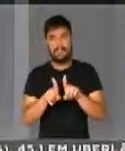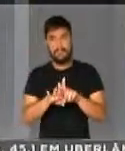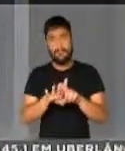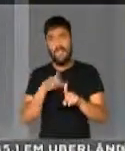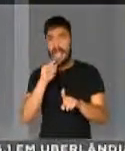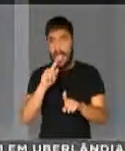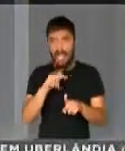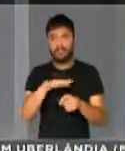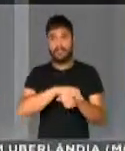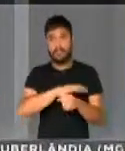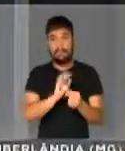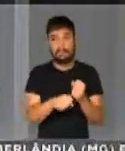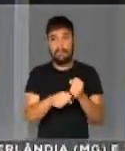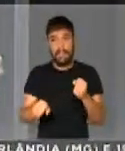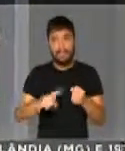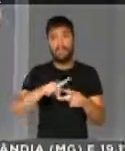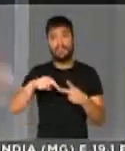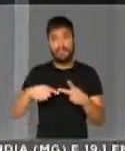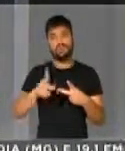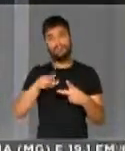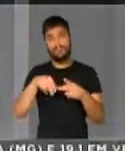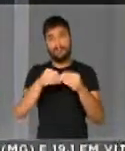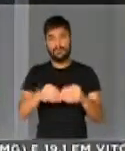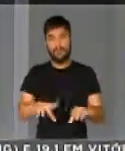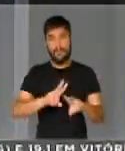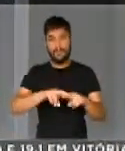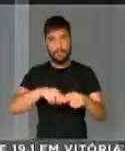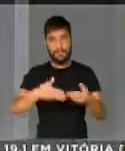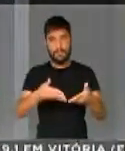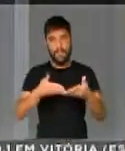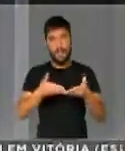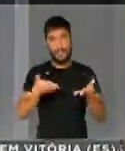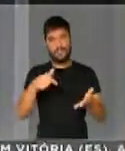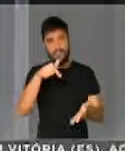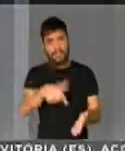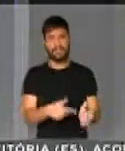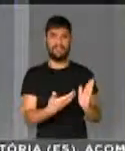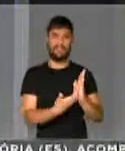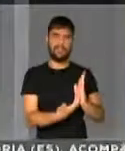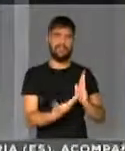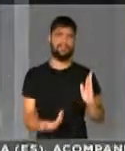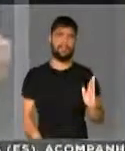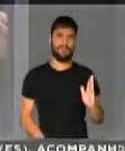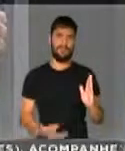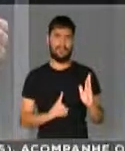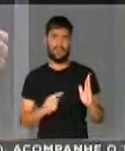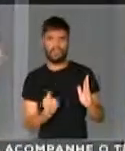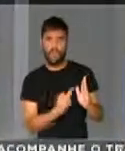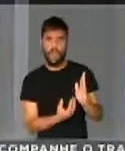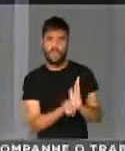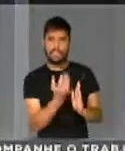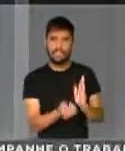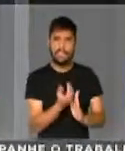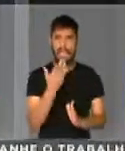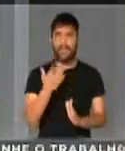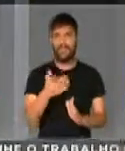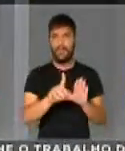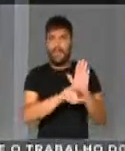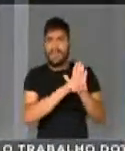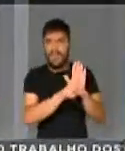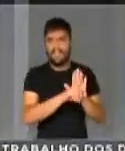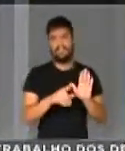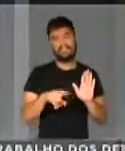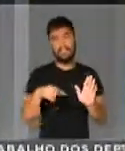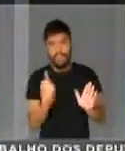de esgotamento sanitário. Portanto, eu faço aqui um apelo à Casa das Leis, à Casa do Contraditório,